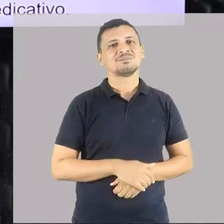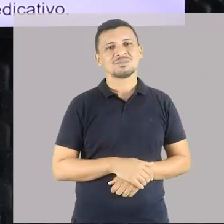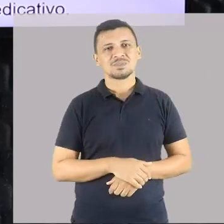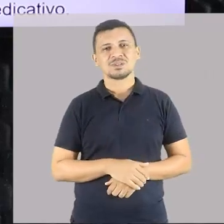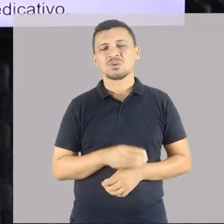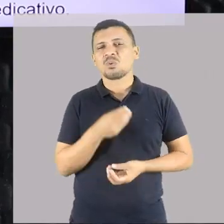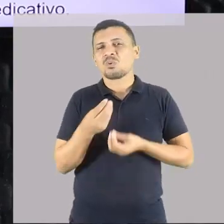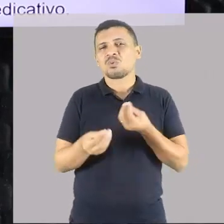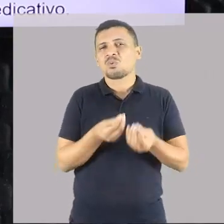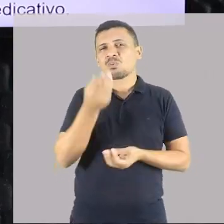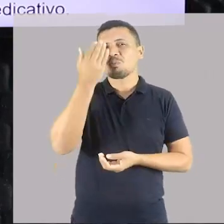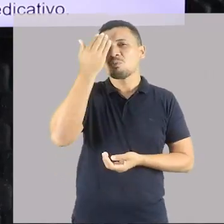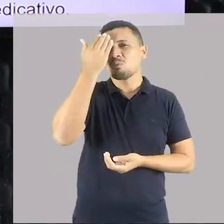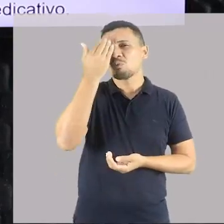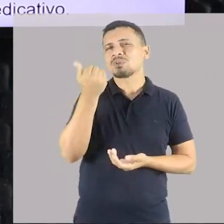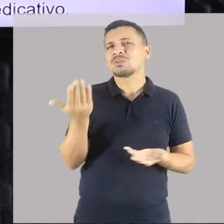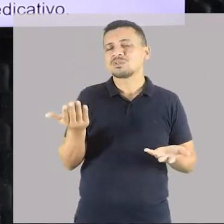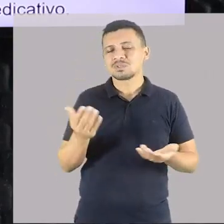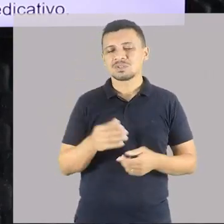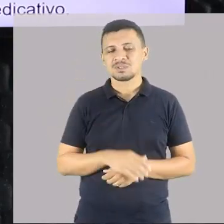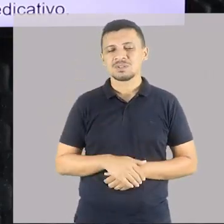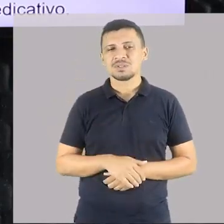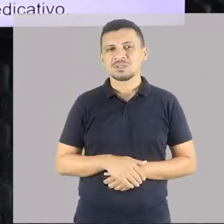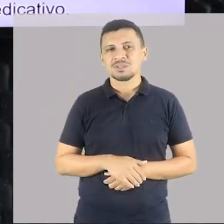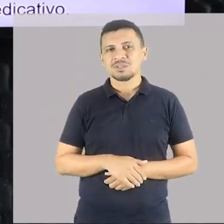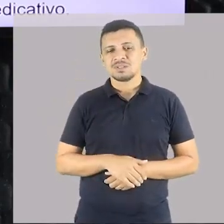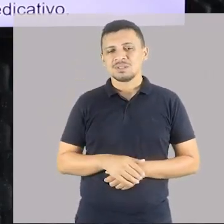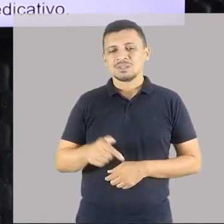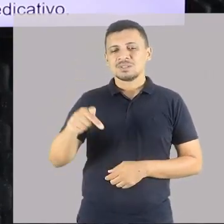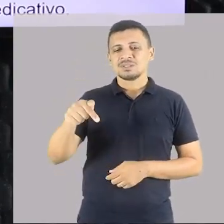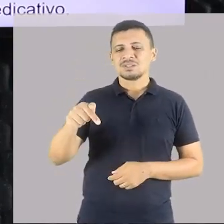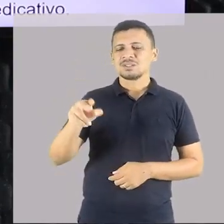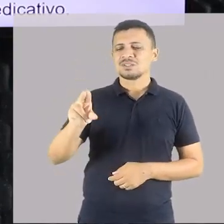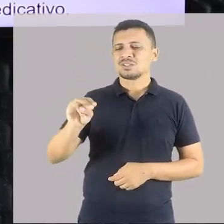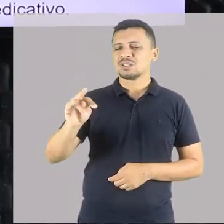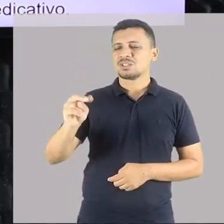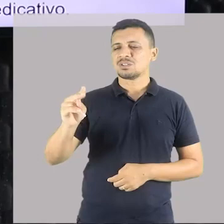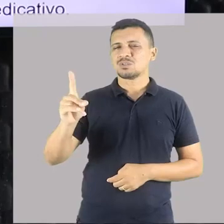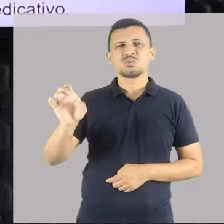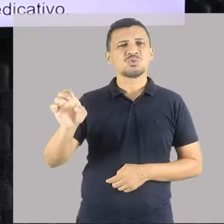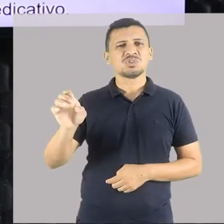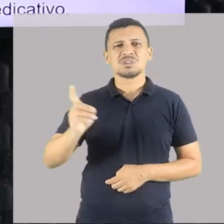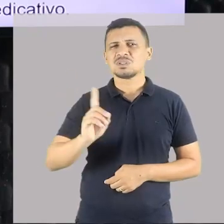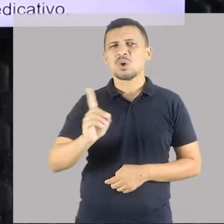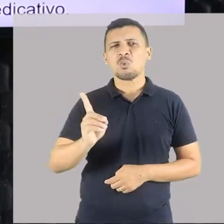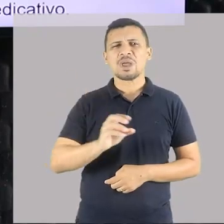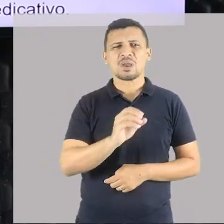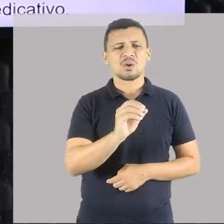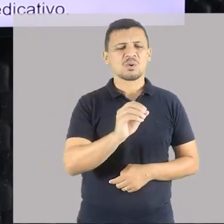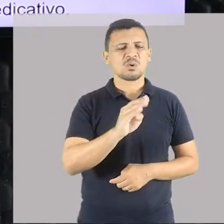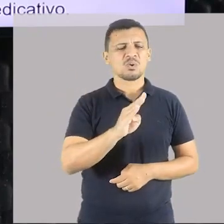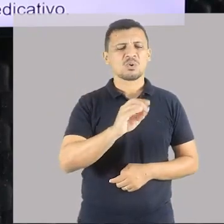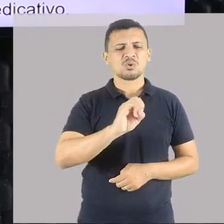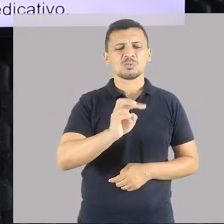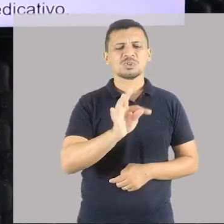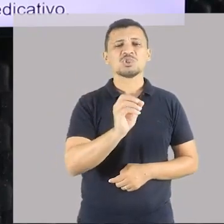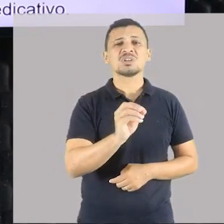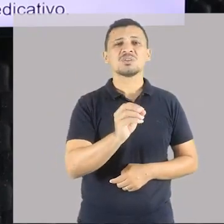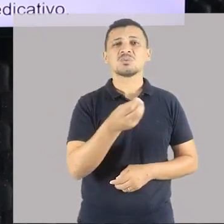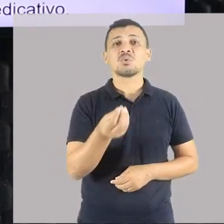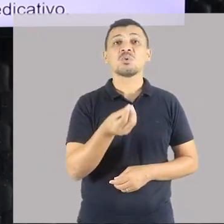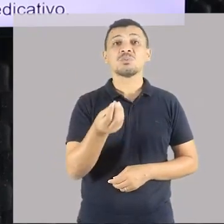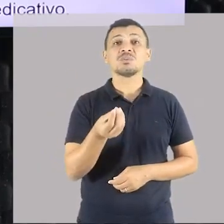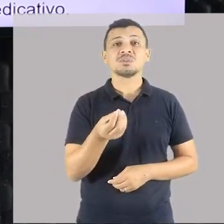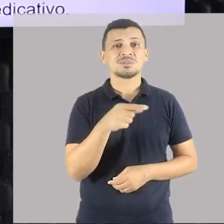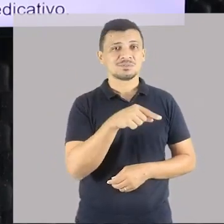como é que eu sei que esse termo, a quietude, não é objeto, e sim sujeito? Por causa do